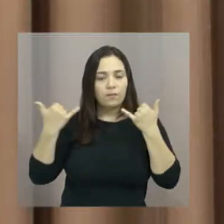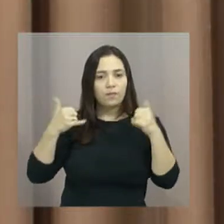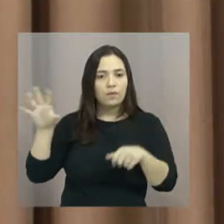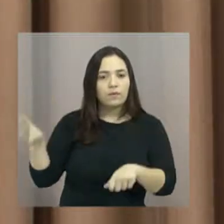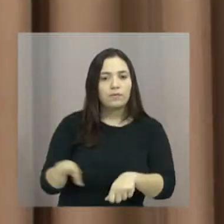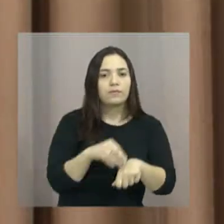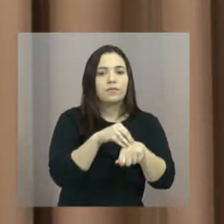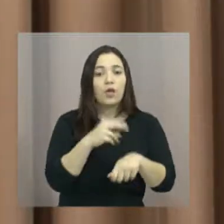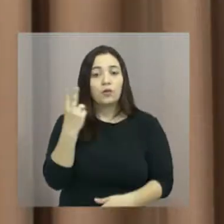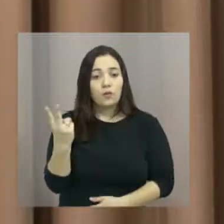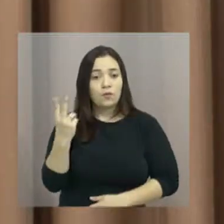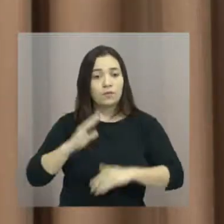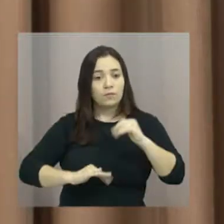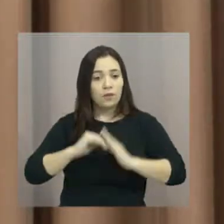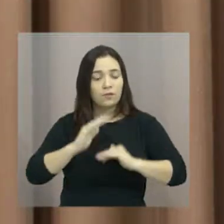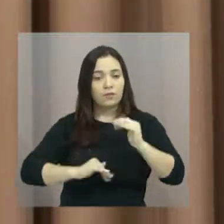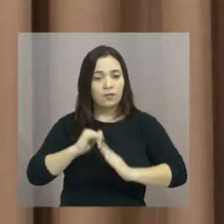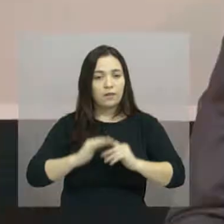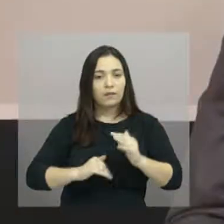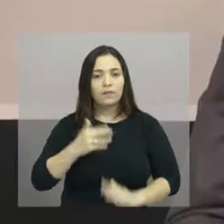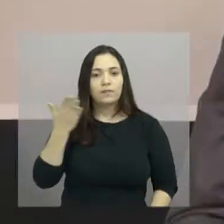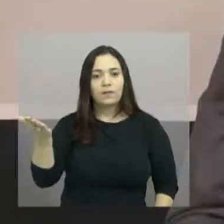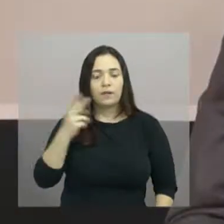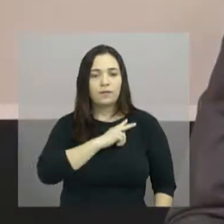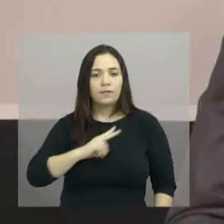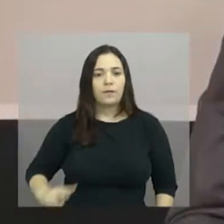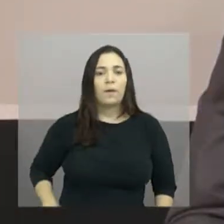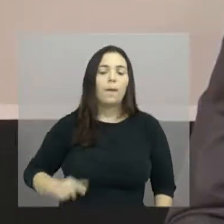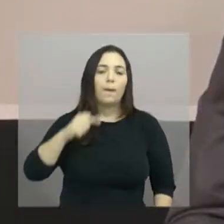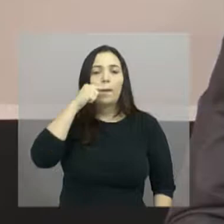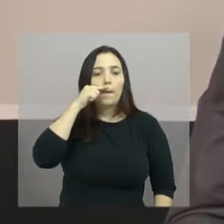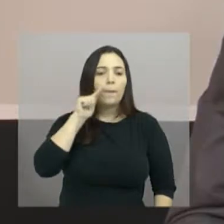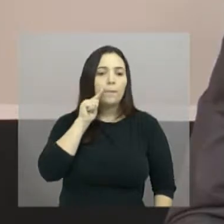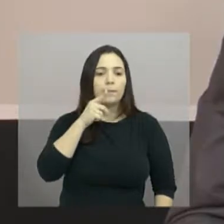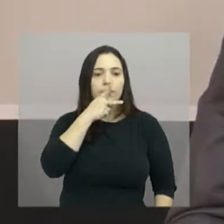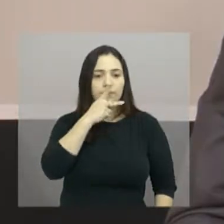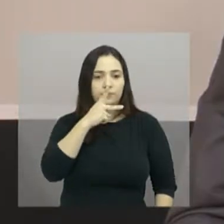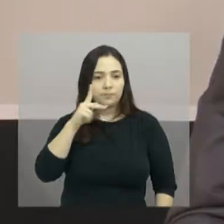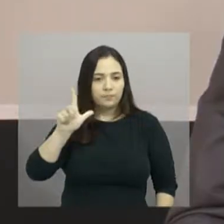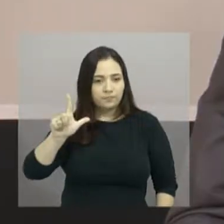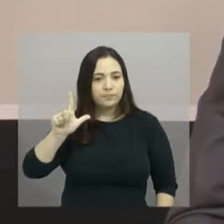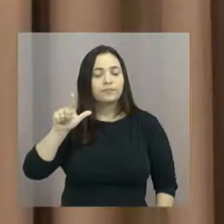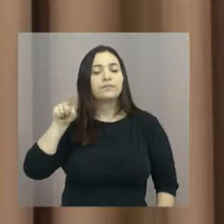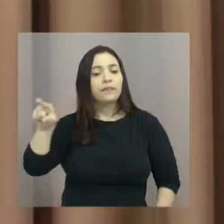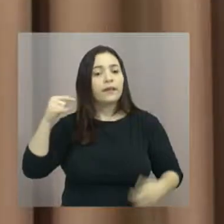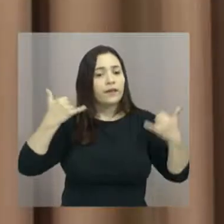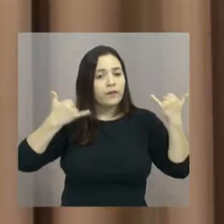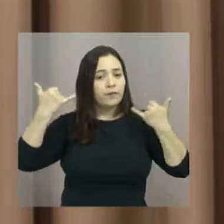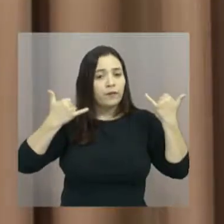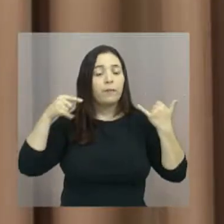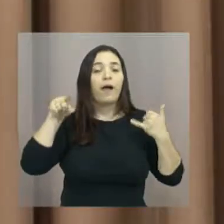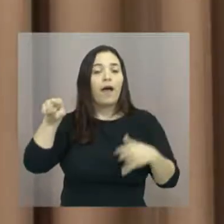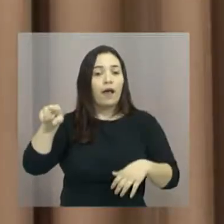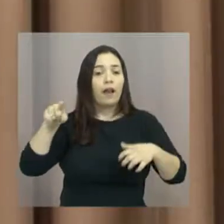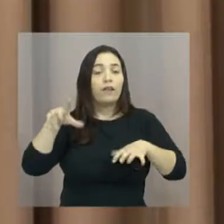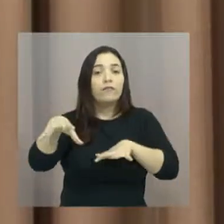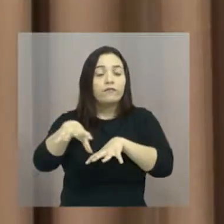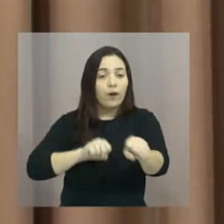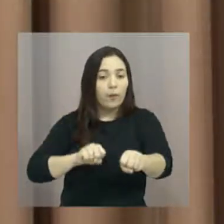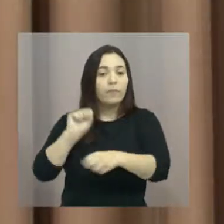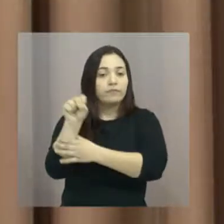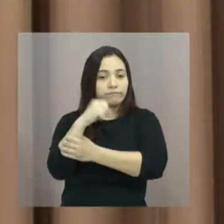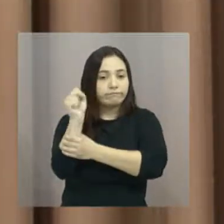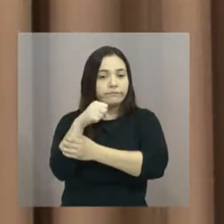são 2 profissionais da área. Primeiramente, o vereador Gardel Rolim, do PPL, que tem formação na área. Com ele